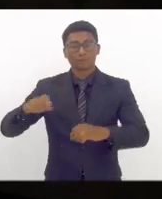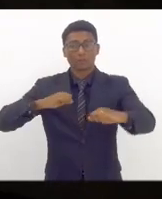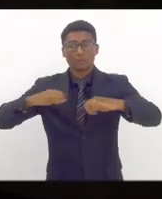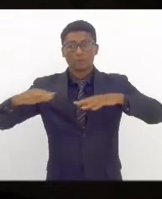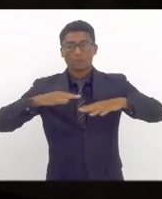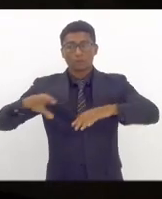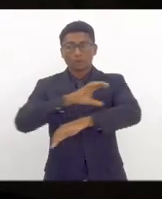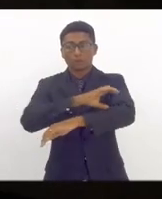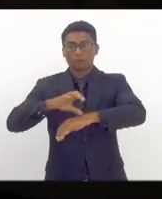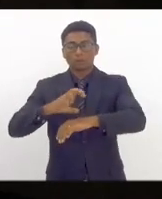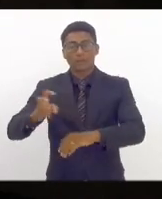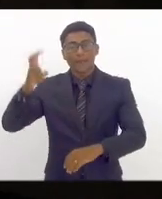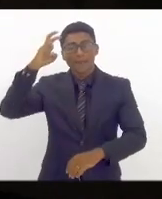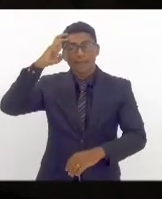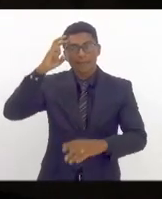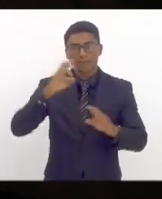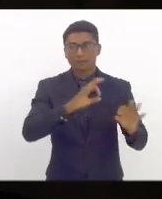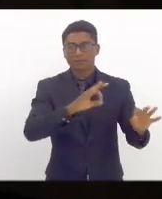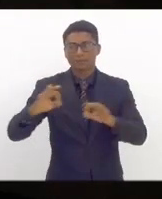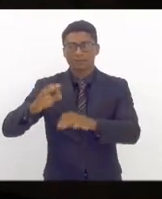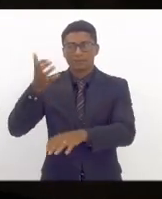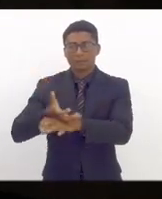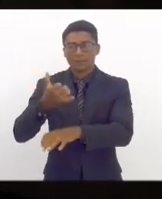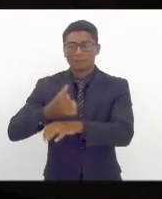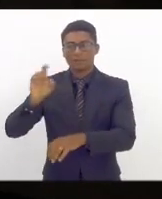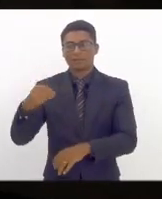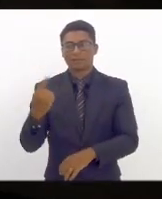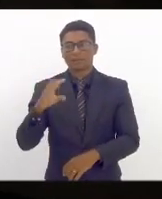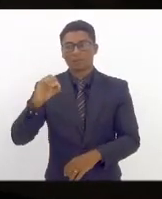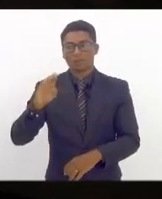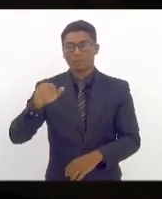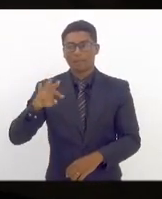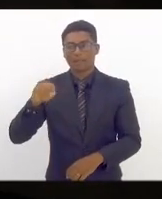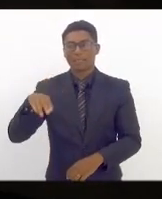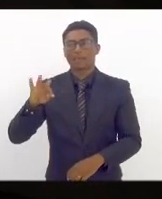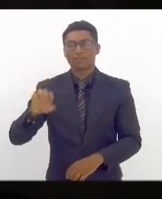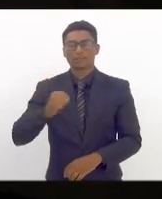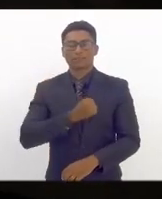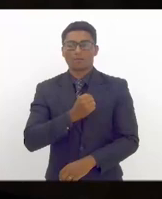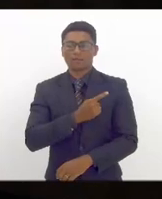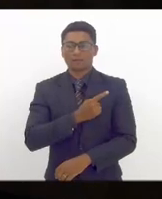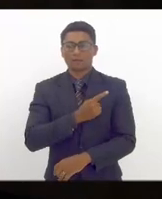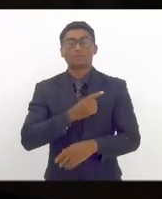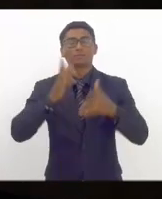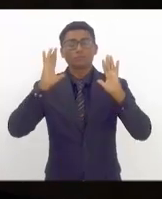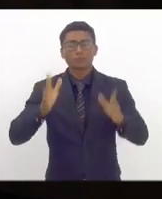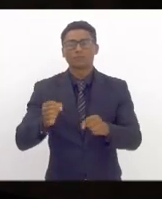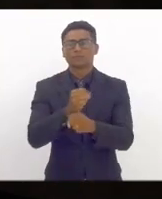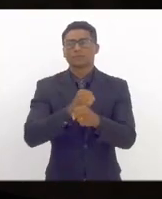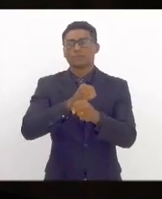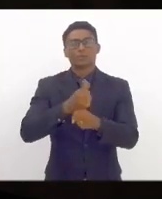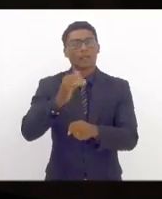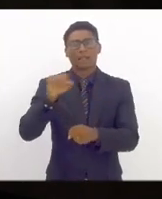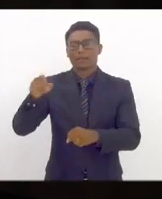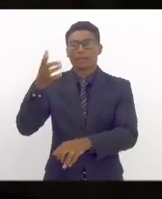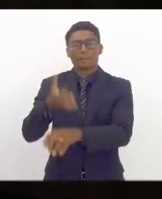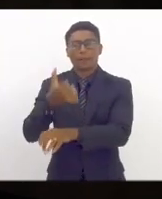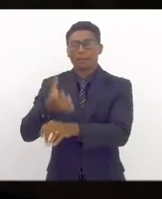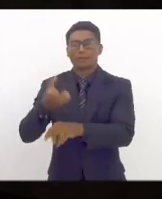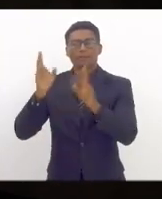todas as quintas-feiras na praça eles Combatente em São Gonçalo o movimento cultural que já está há 10 anos na mesma Praça